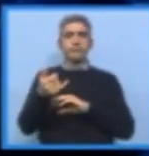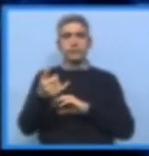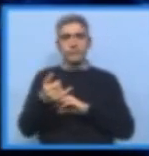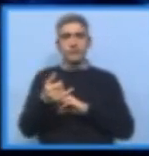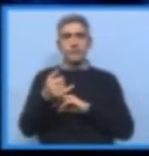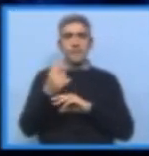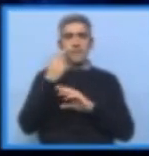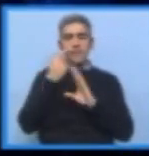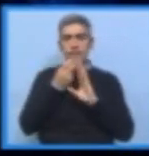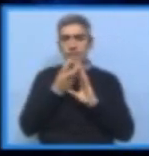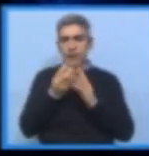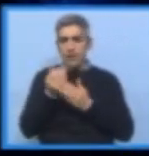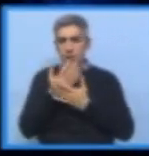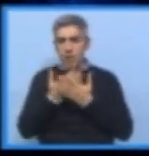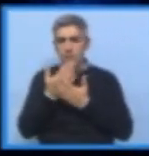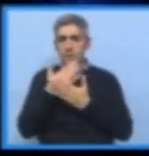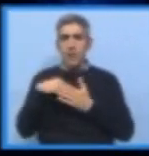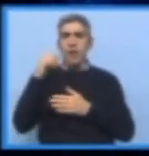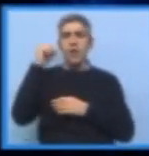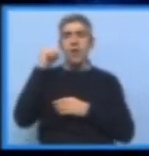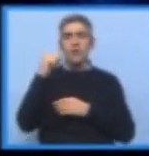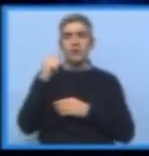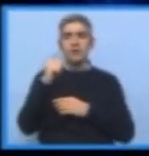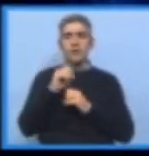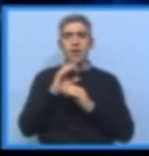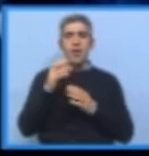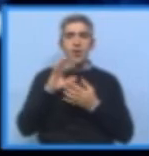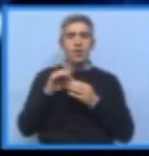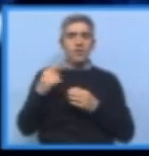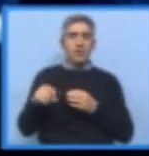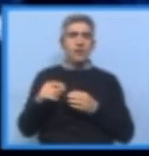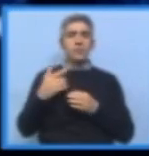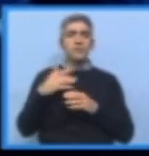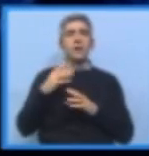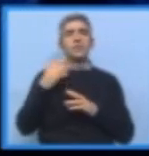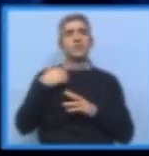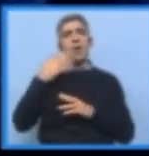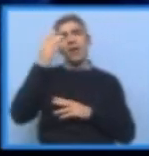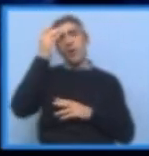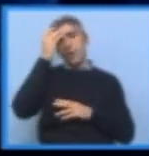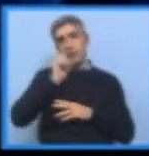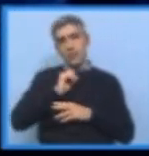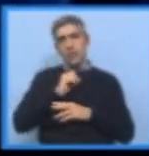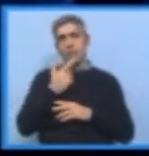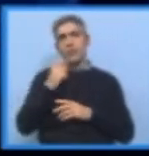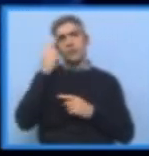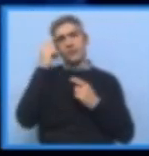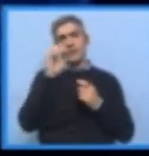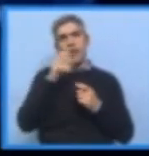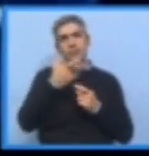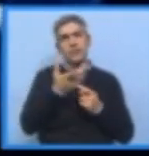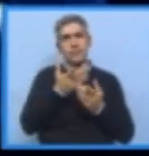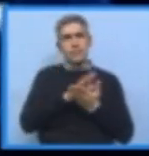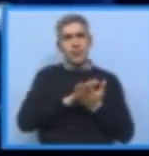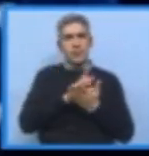várias variáveis económicas e os ganhos económicos que isso traria, seguramente, está bem? Mas não penso que esse seja o ponto de partida. Eu acho que o ponto de partida tem um bocadinho a ver